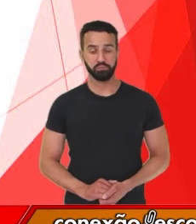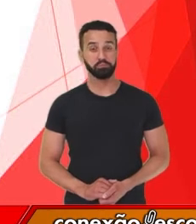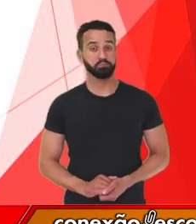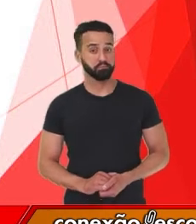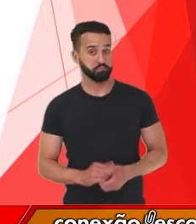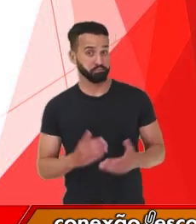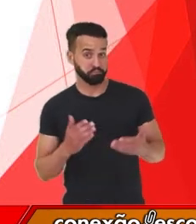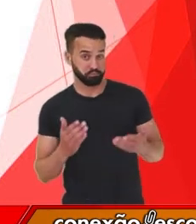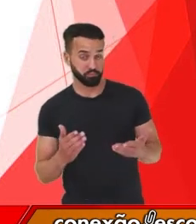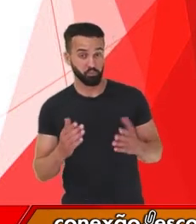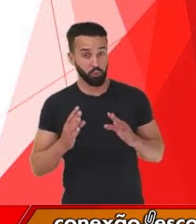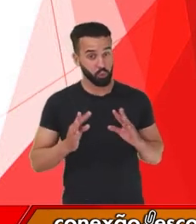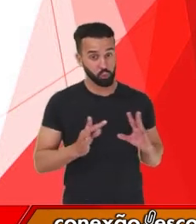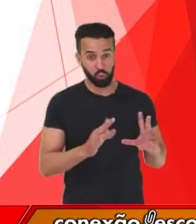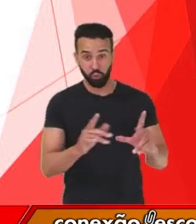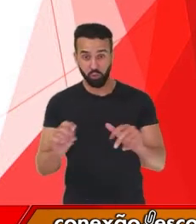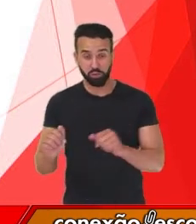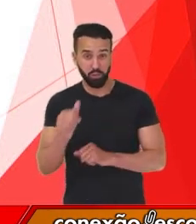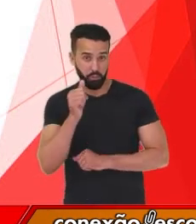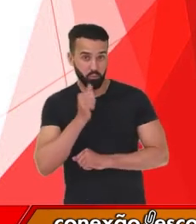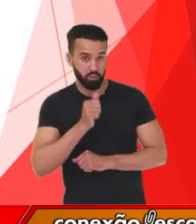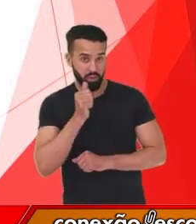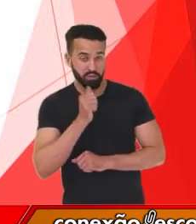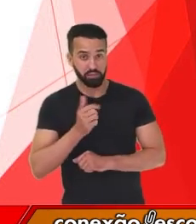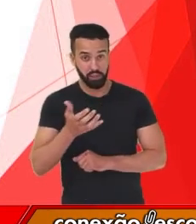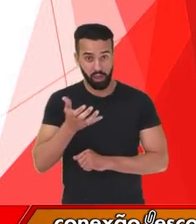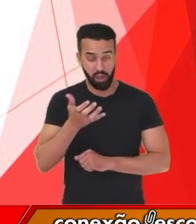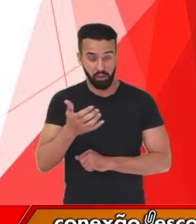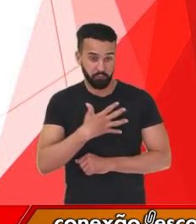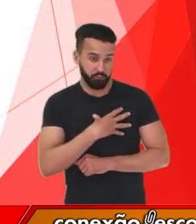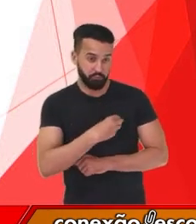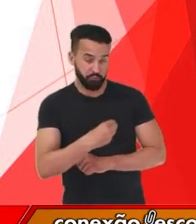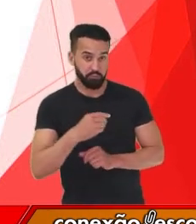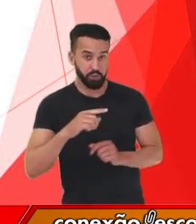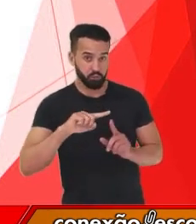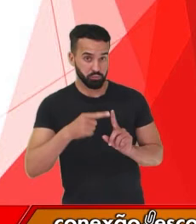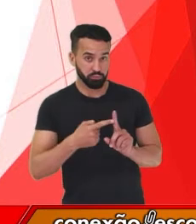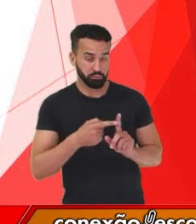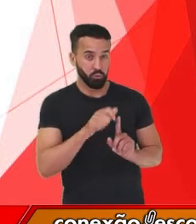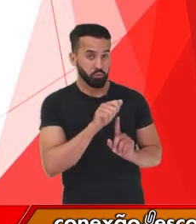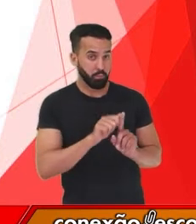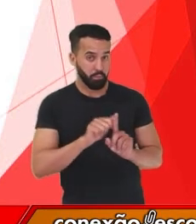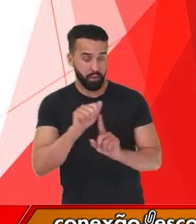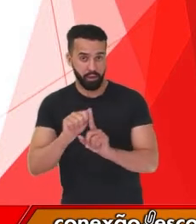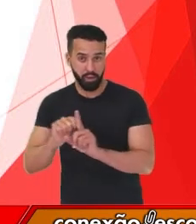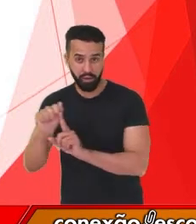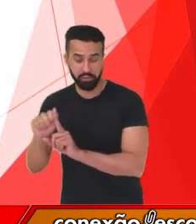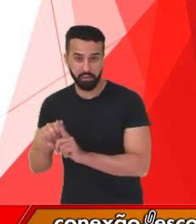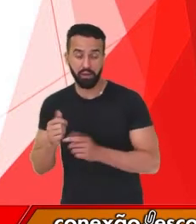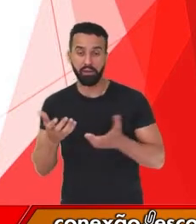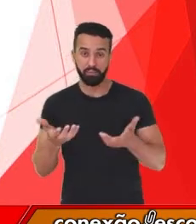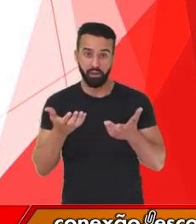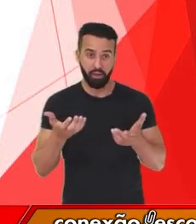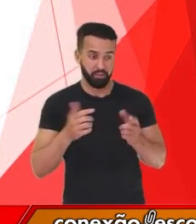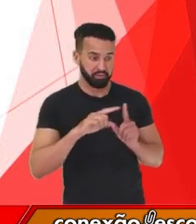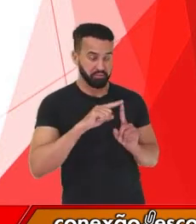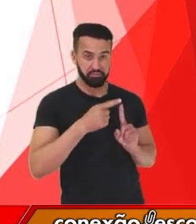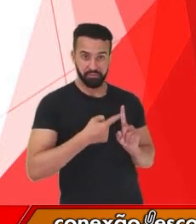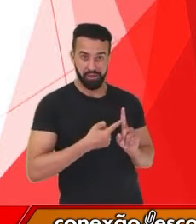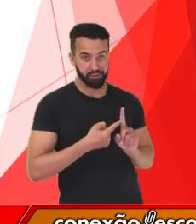Entretanto, não são todas as mulheres que têm filhos e nem todos os meses que uma mulher que pretende ter filhos